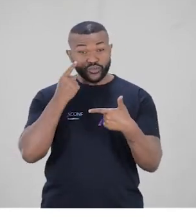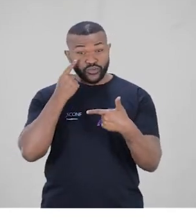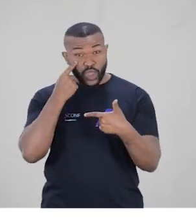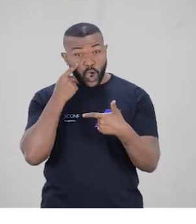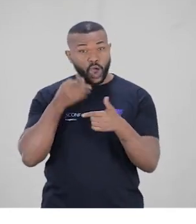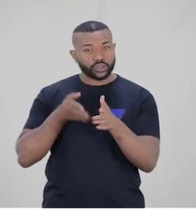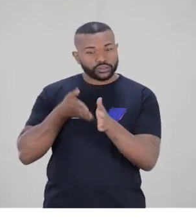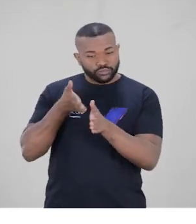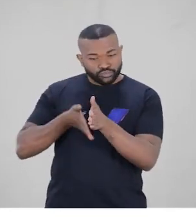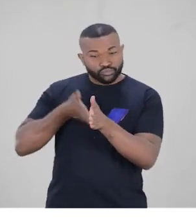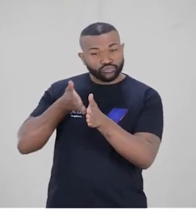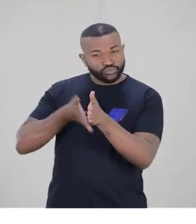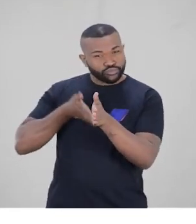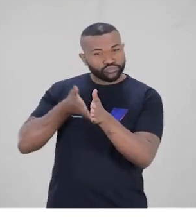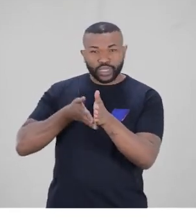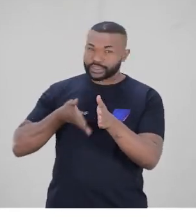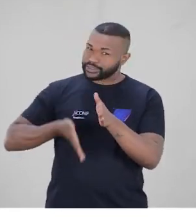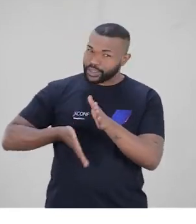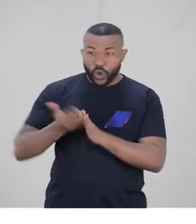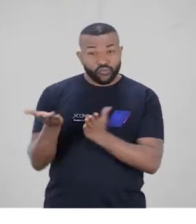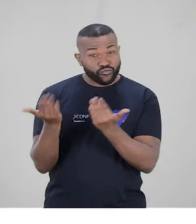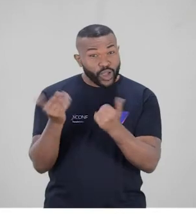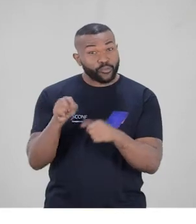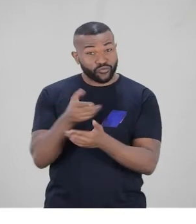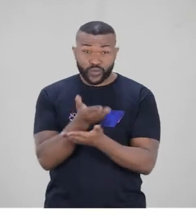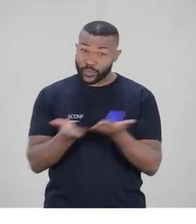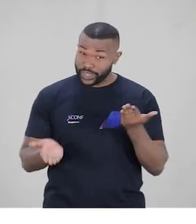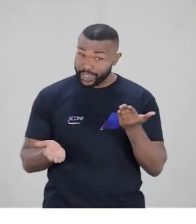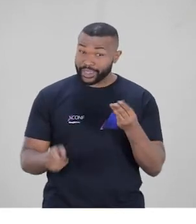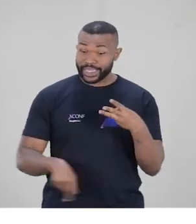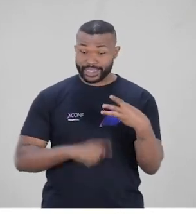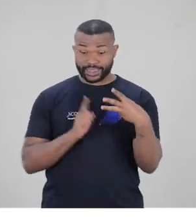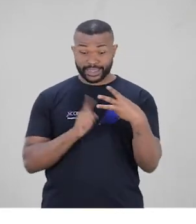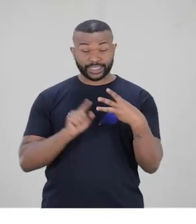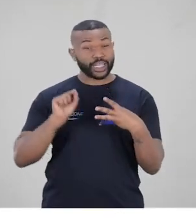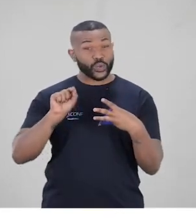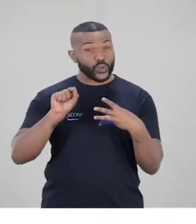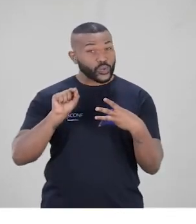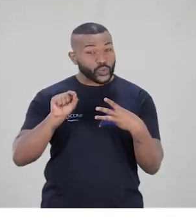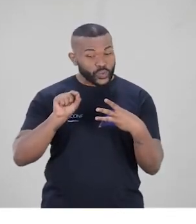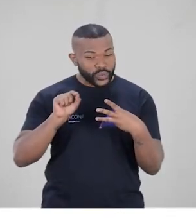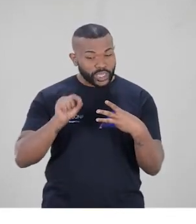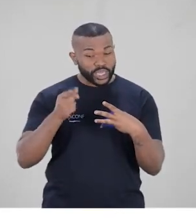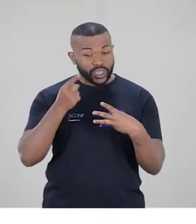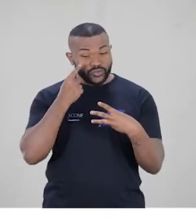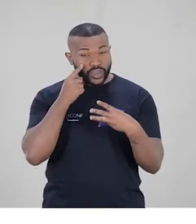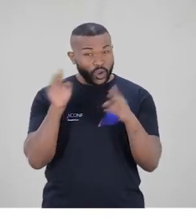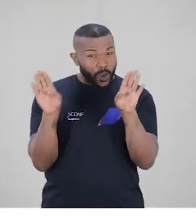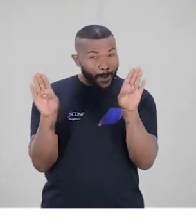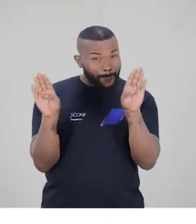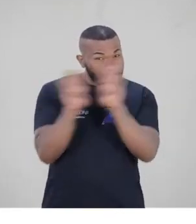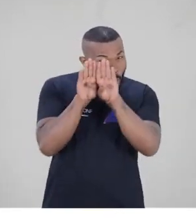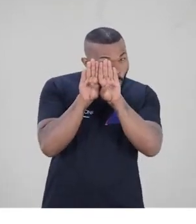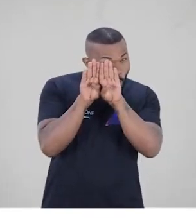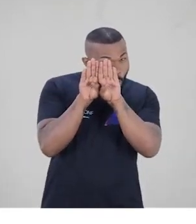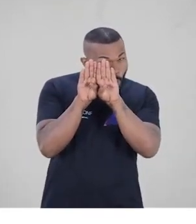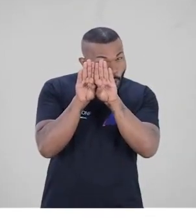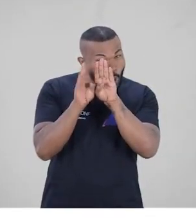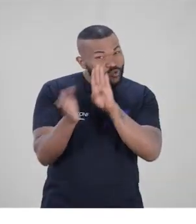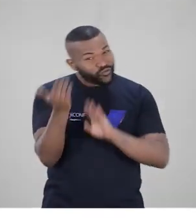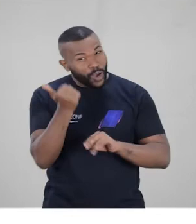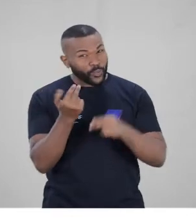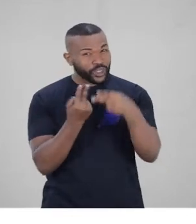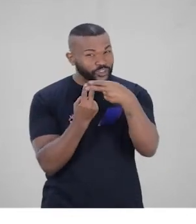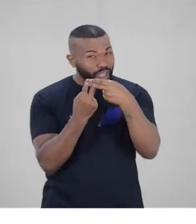olha pessoal, o trenzinho tá saindo mesmo, vamos entrar, senão vocês vão perder. E o terceiro GIF é o hashtag partiu. A portinha